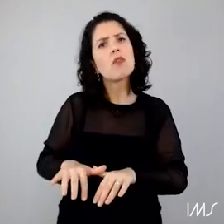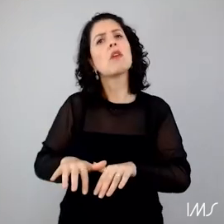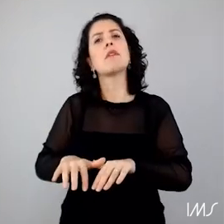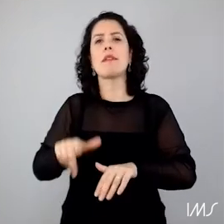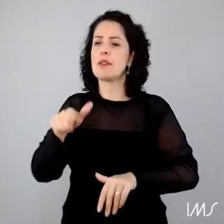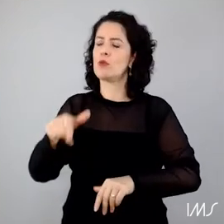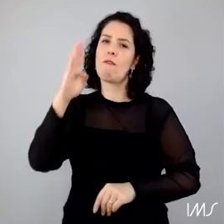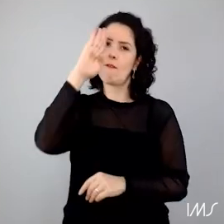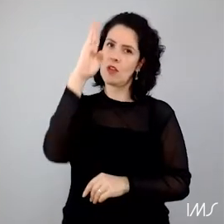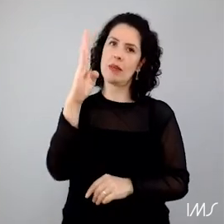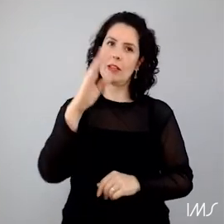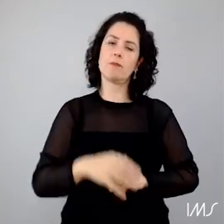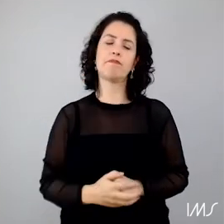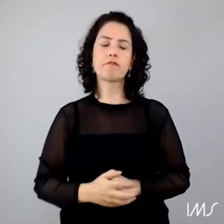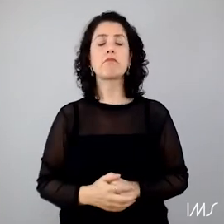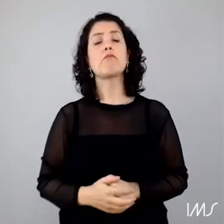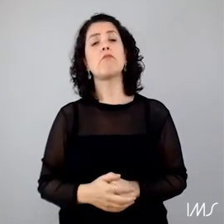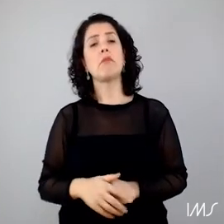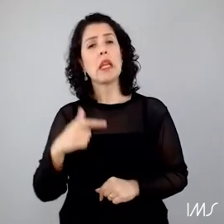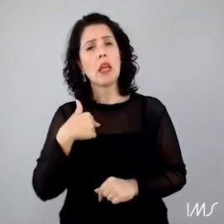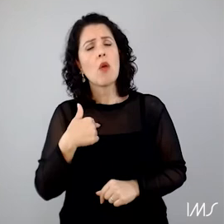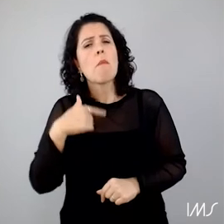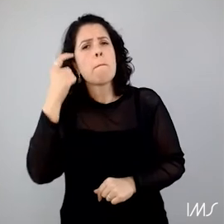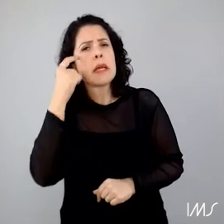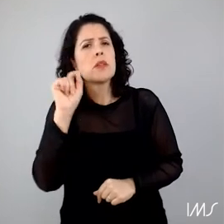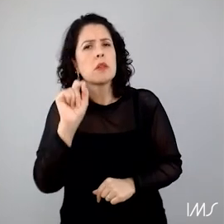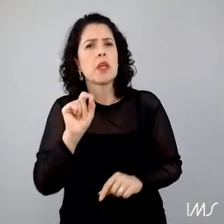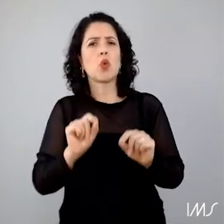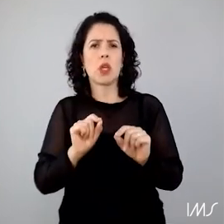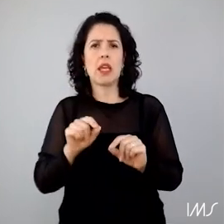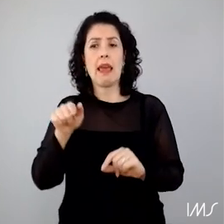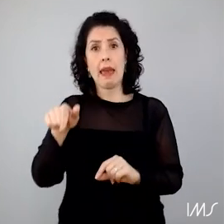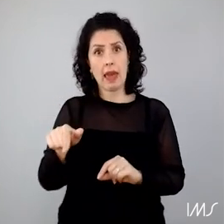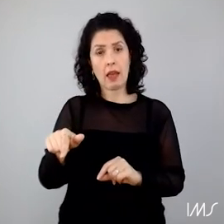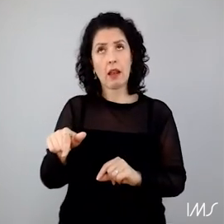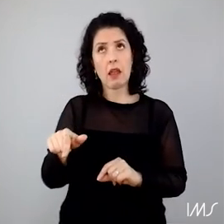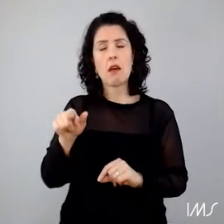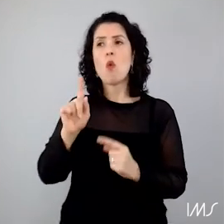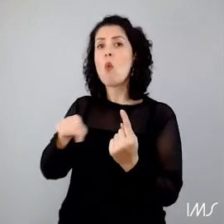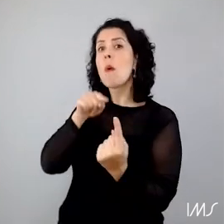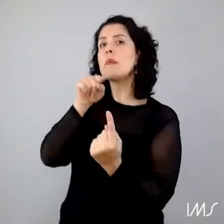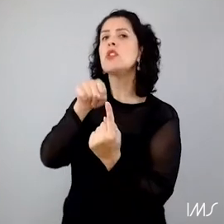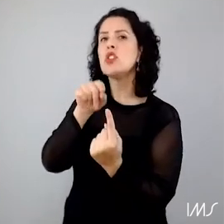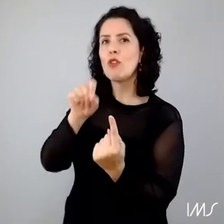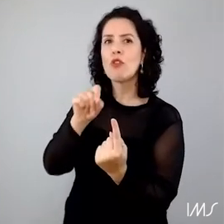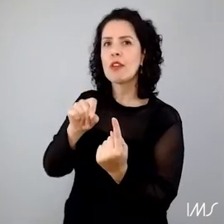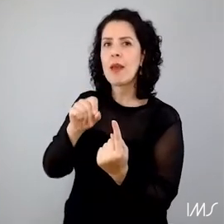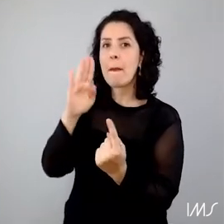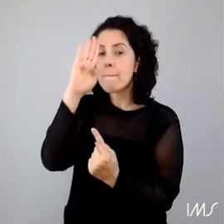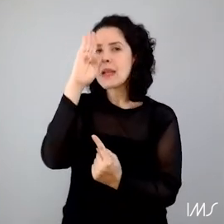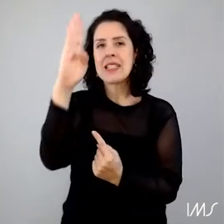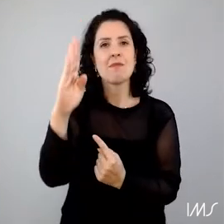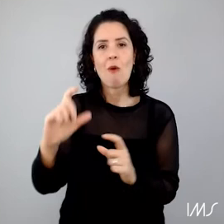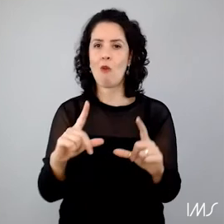exatamente o campo da fotografia. O campo da fotografia, no meu entender, que eu acho que é um esforço